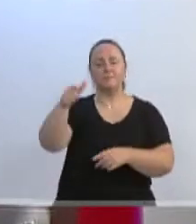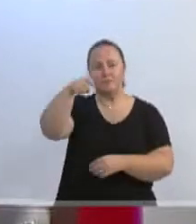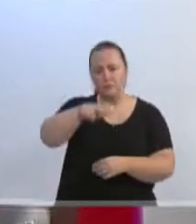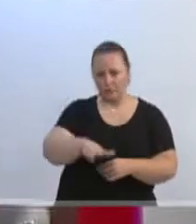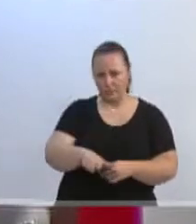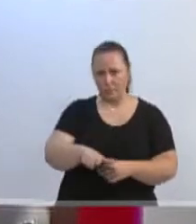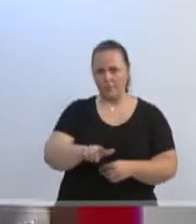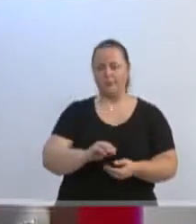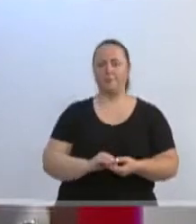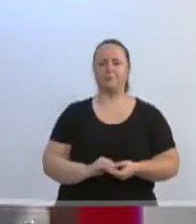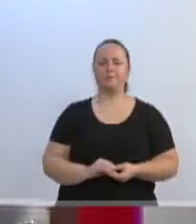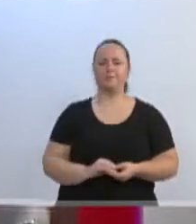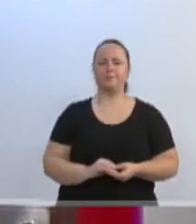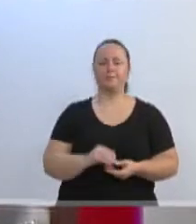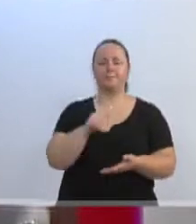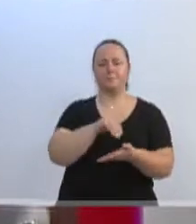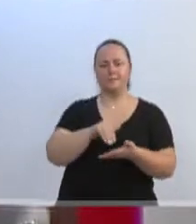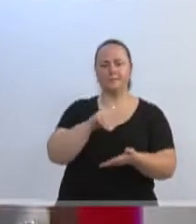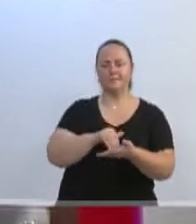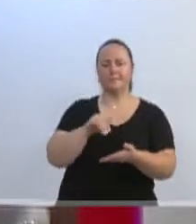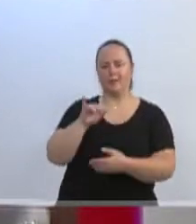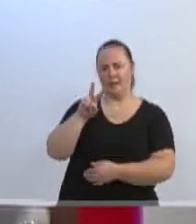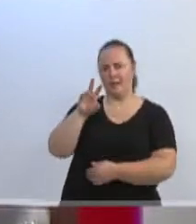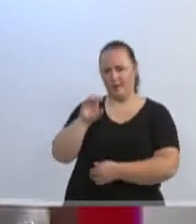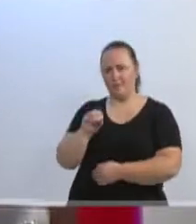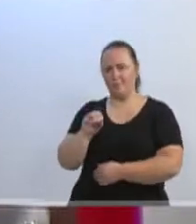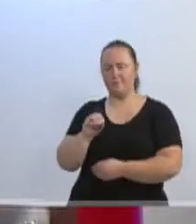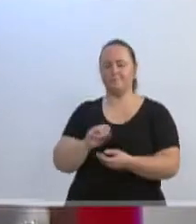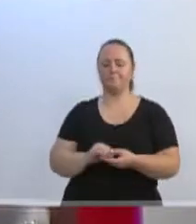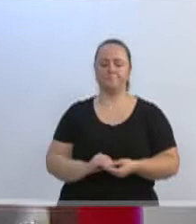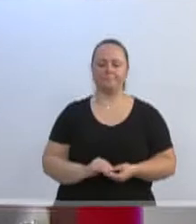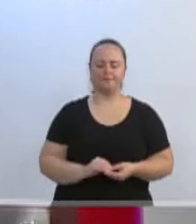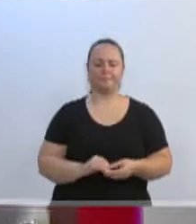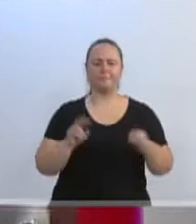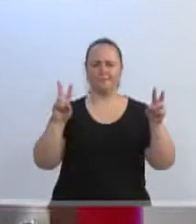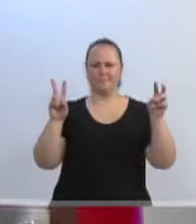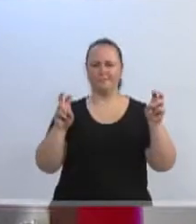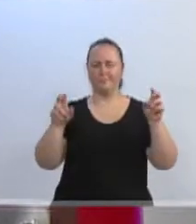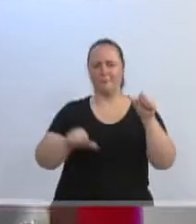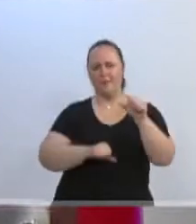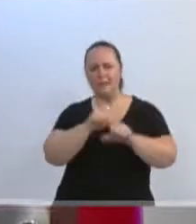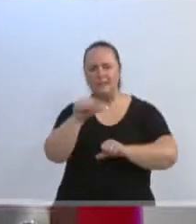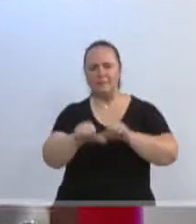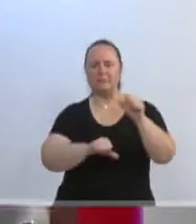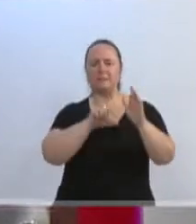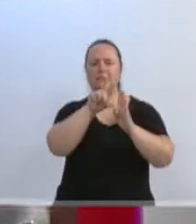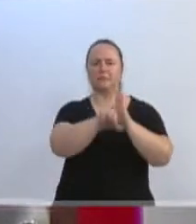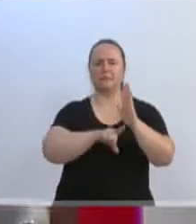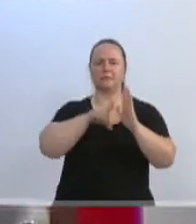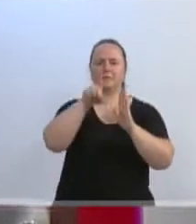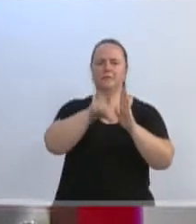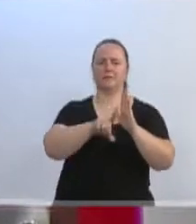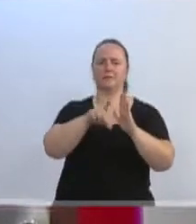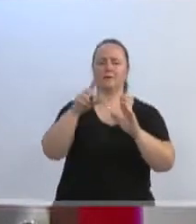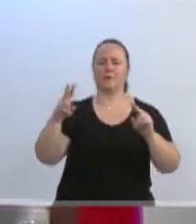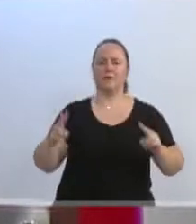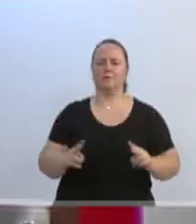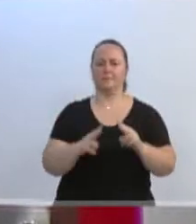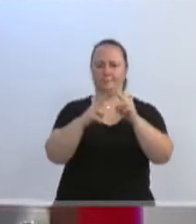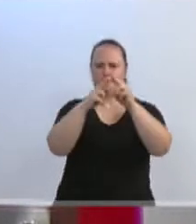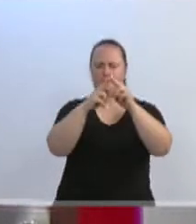tive com o secretário de Planejamento, Ivo Bachmann, sobre a questão da alteração das legislações das antenas, né? Nós estamos aí